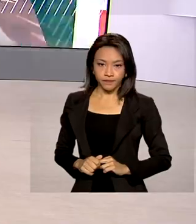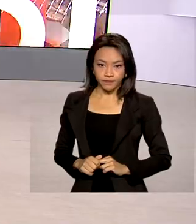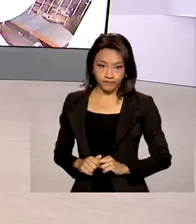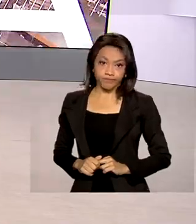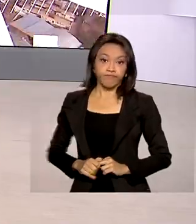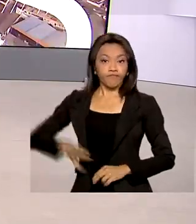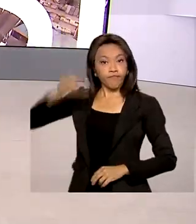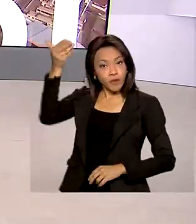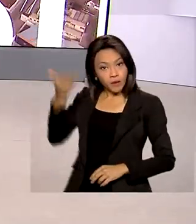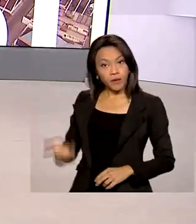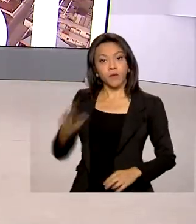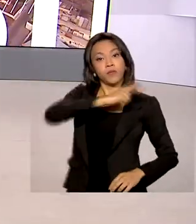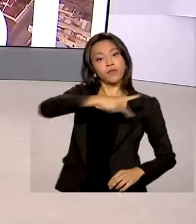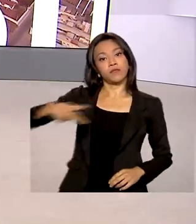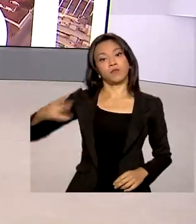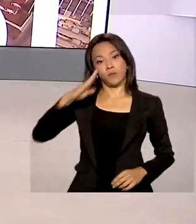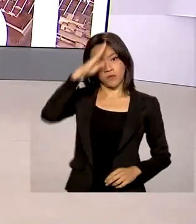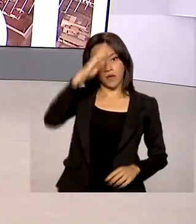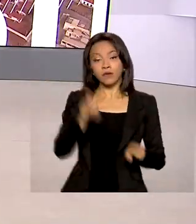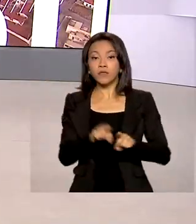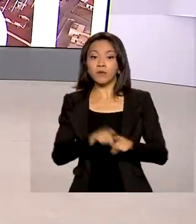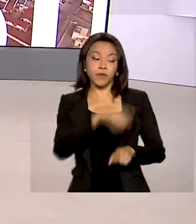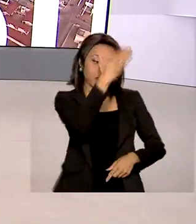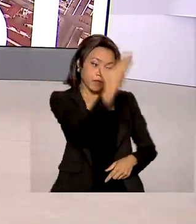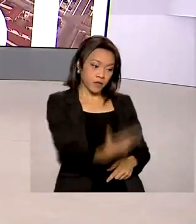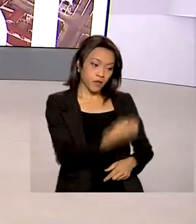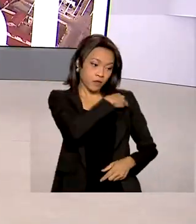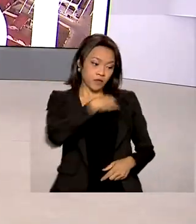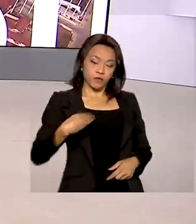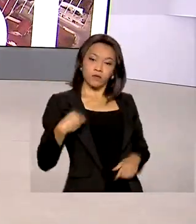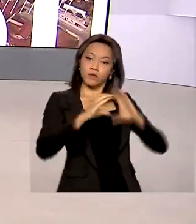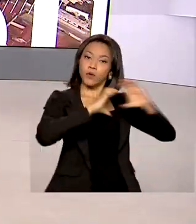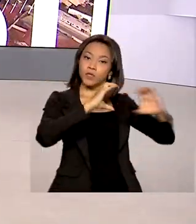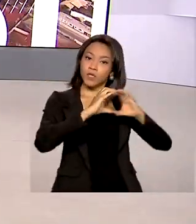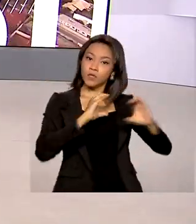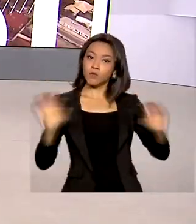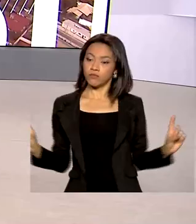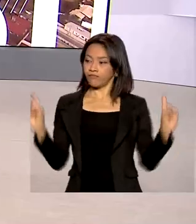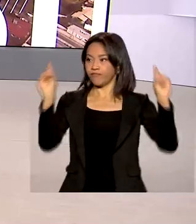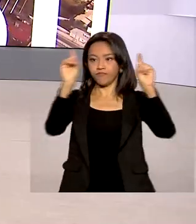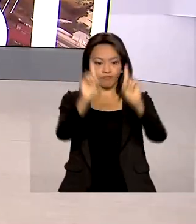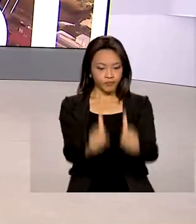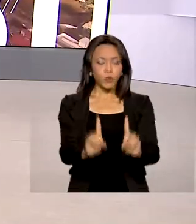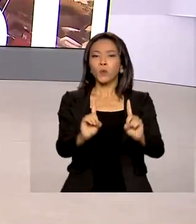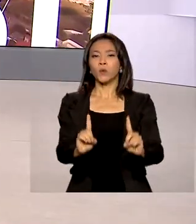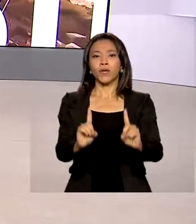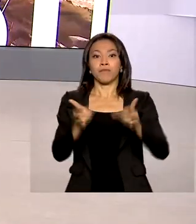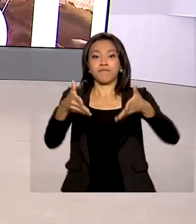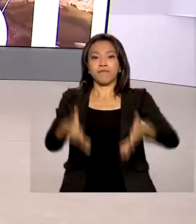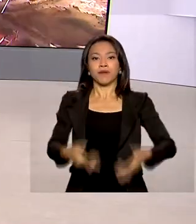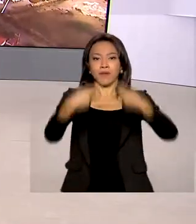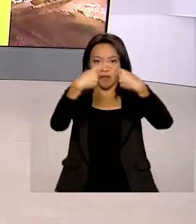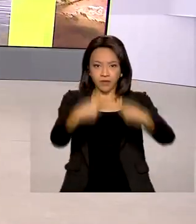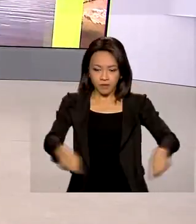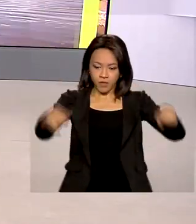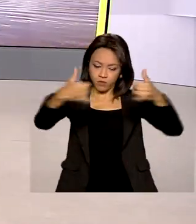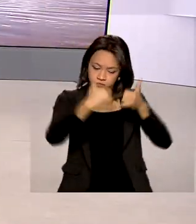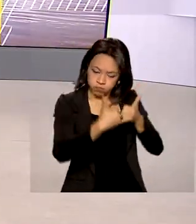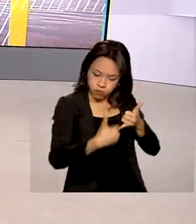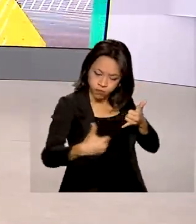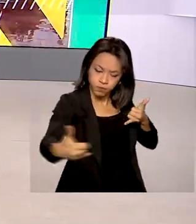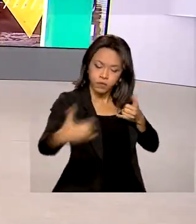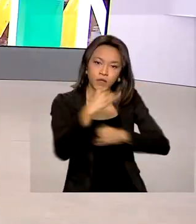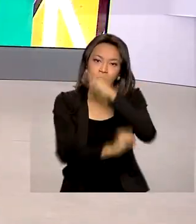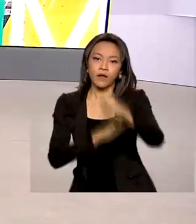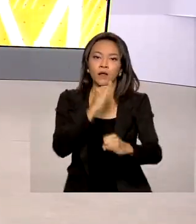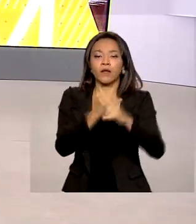O presidente Jair Bolsonaro e o ministro das Comunicações, Fábio Faria, participaram do lançamento de um cabo de fibra ótica que